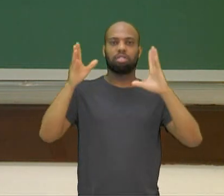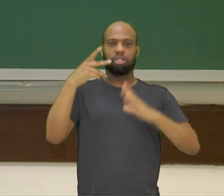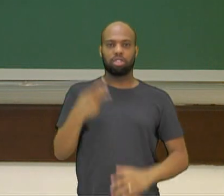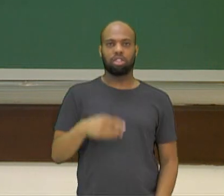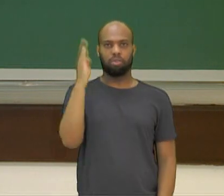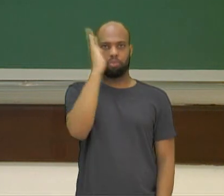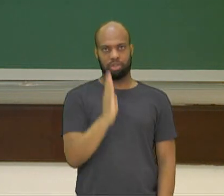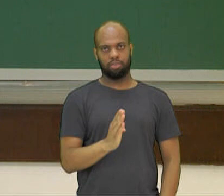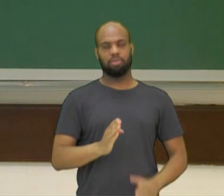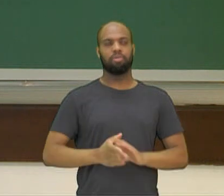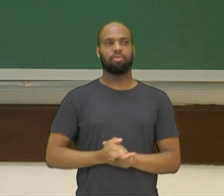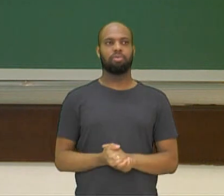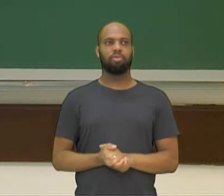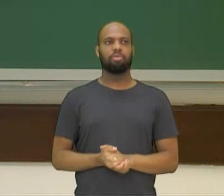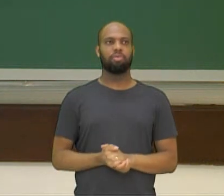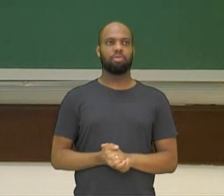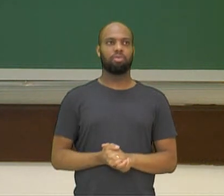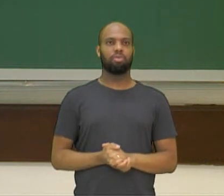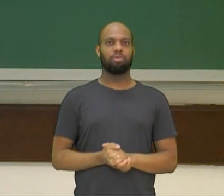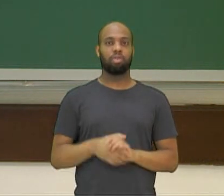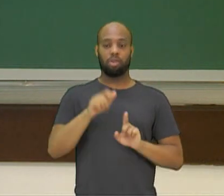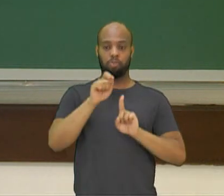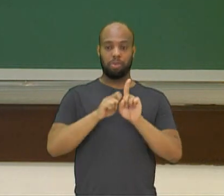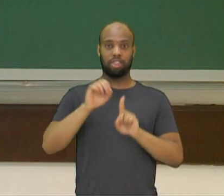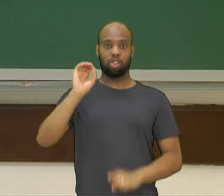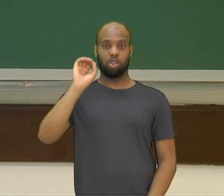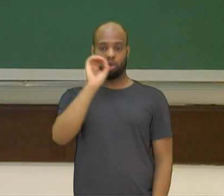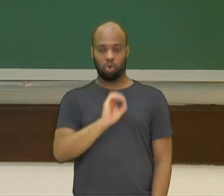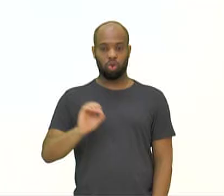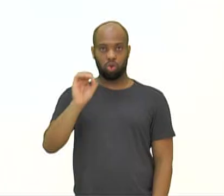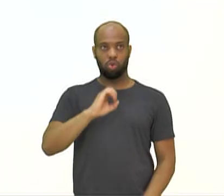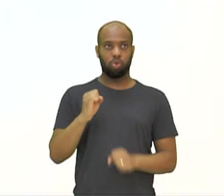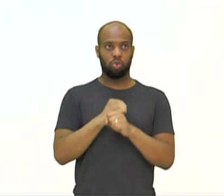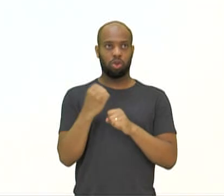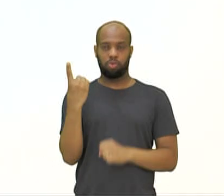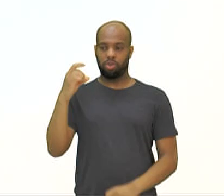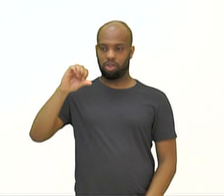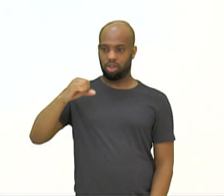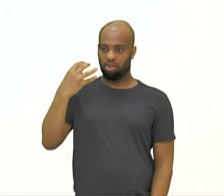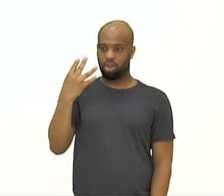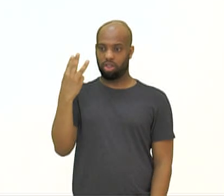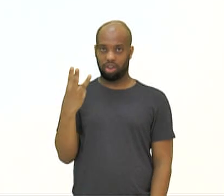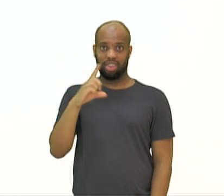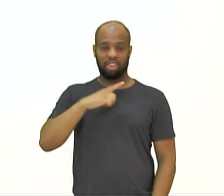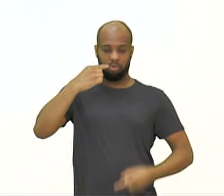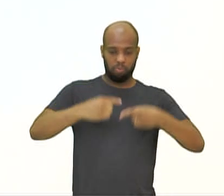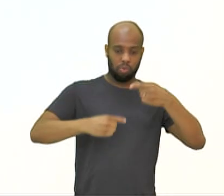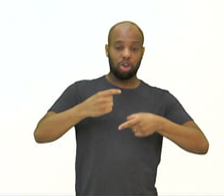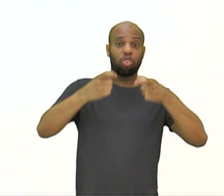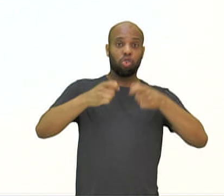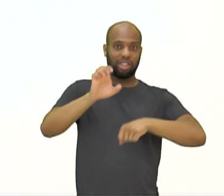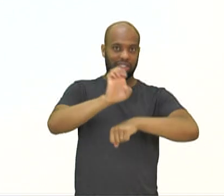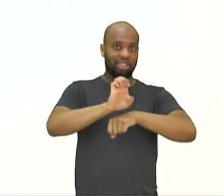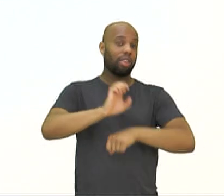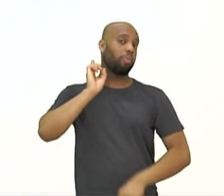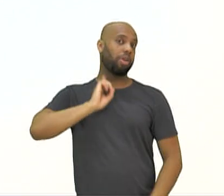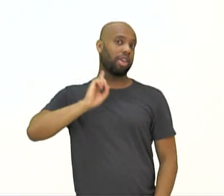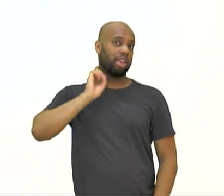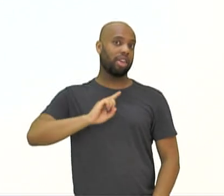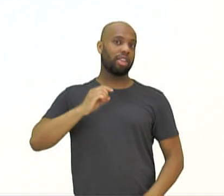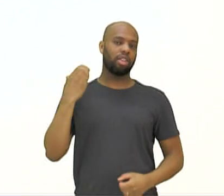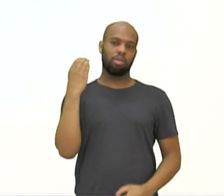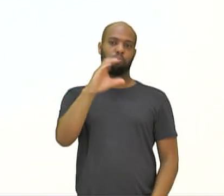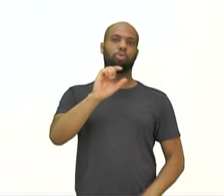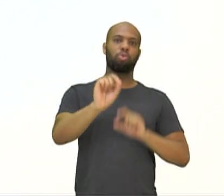país. Em outubro de 1943, os políticos de Minas Gerais lançaram o Manifesto dos